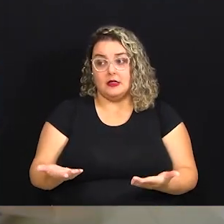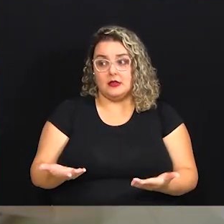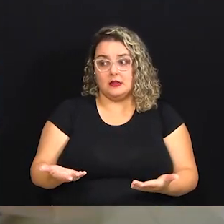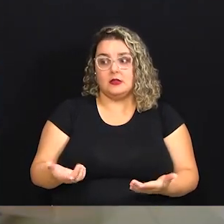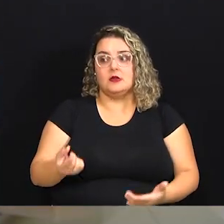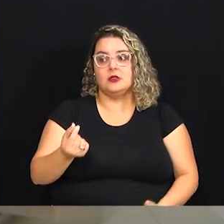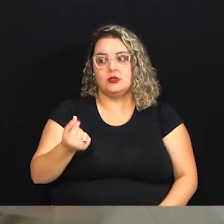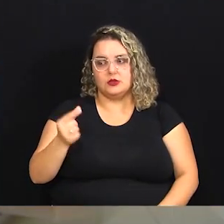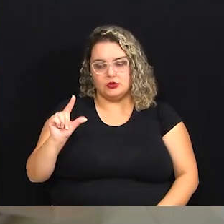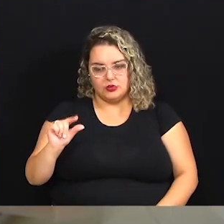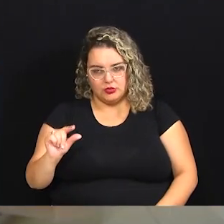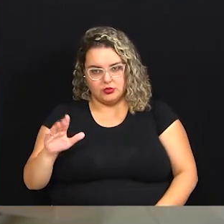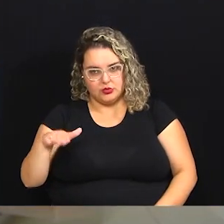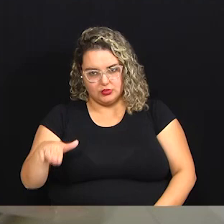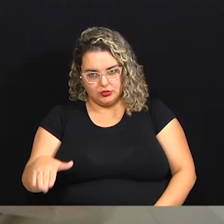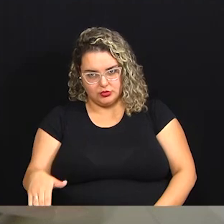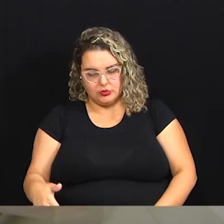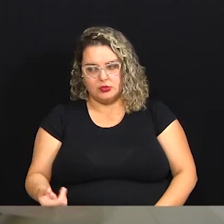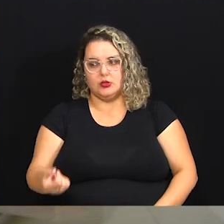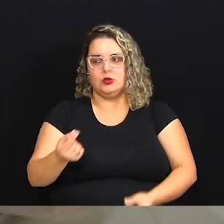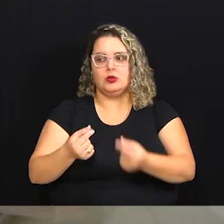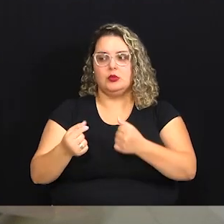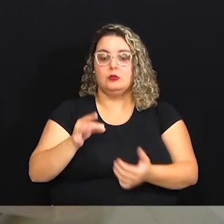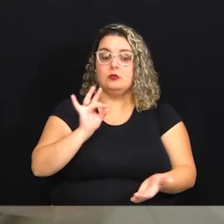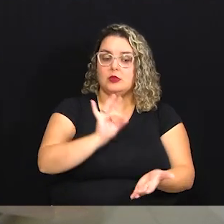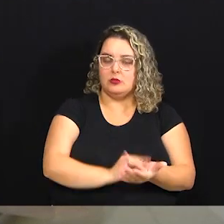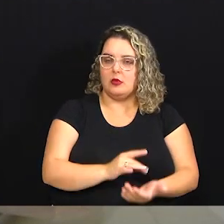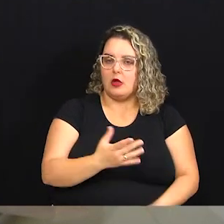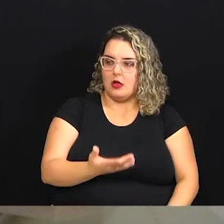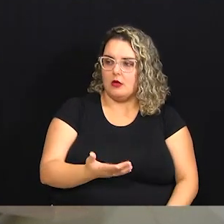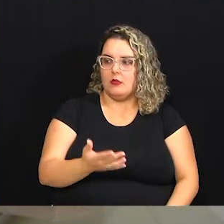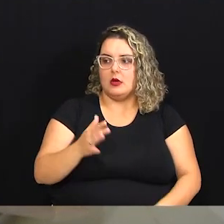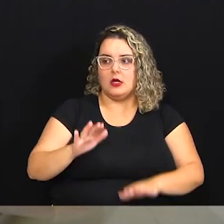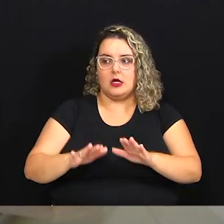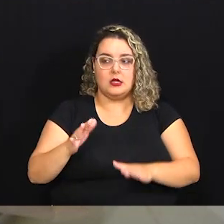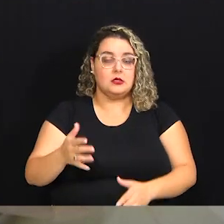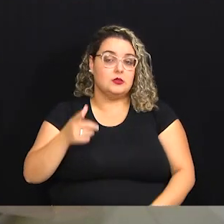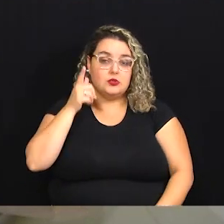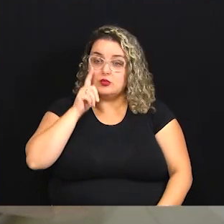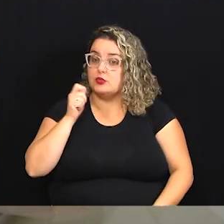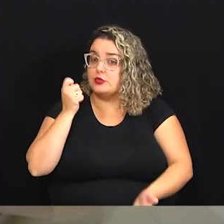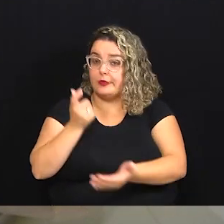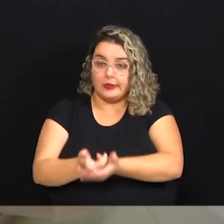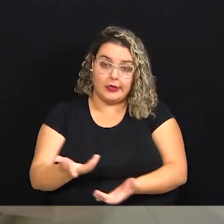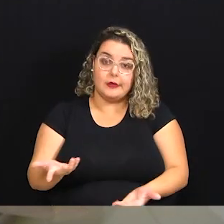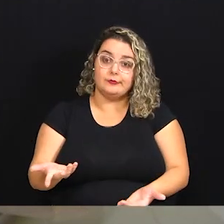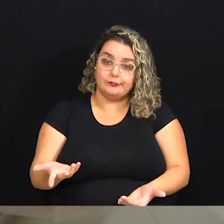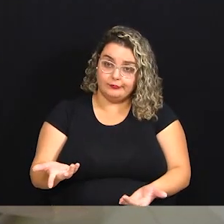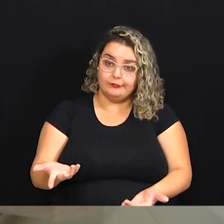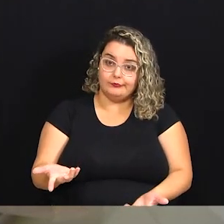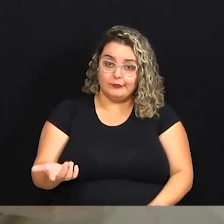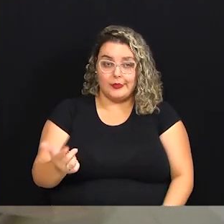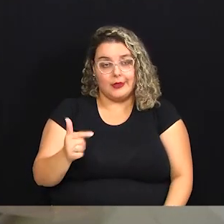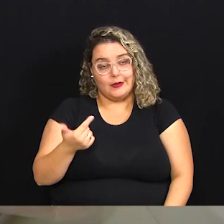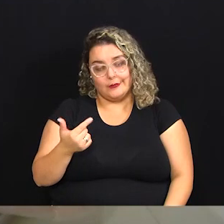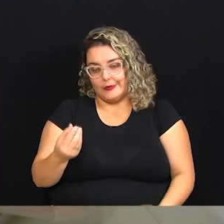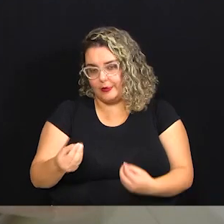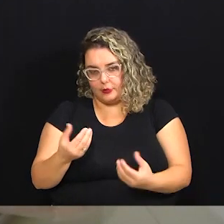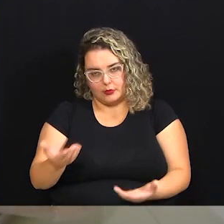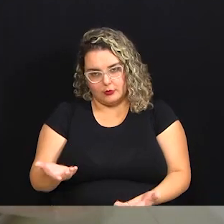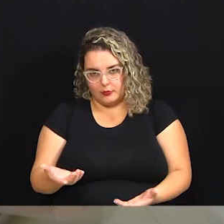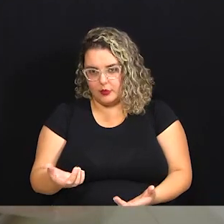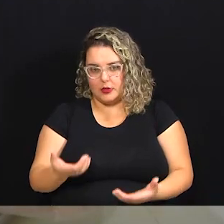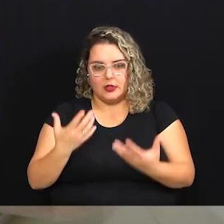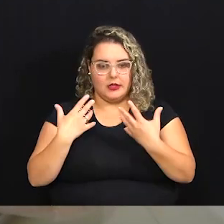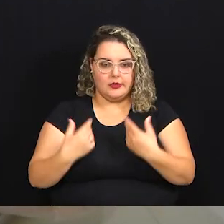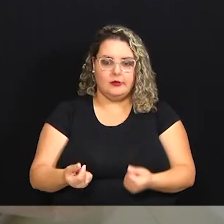entanto, apesar de barato em relação ao preço real, talvez não caiba no meu orçamento. E aí não adianta, quando a